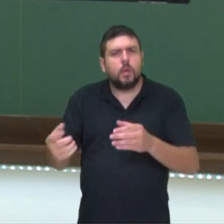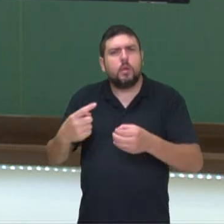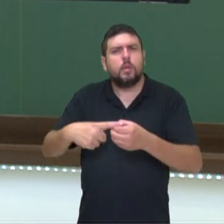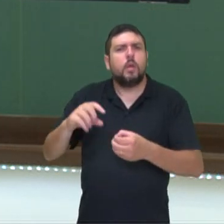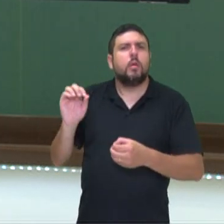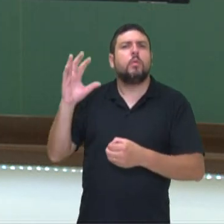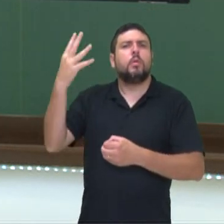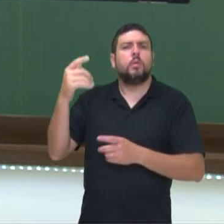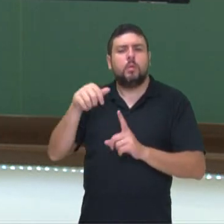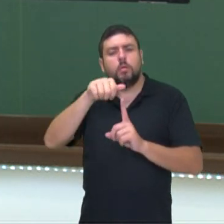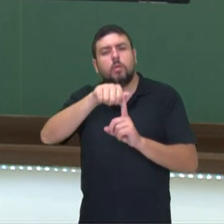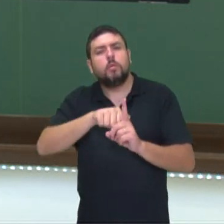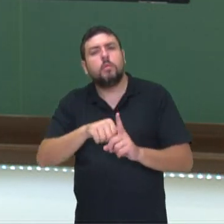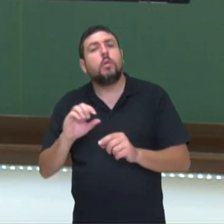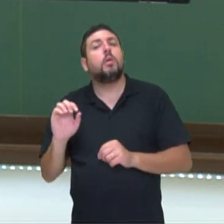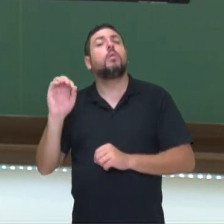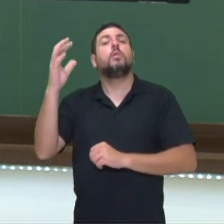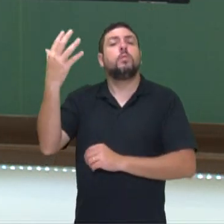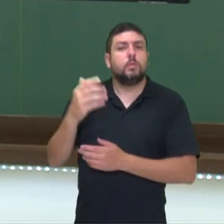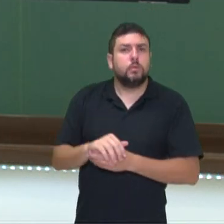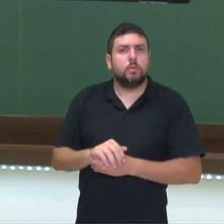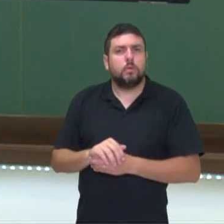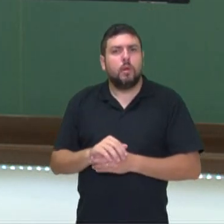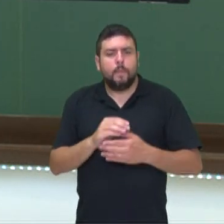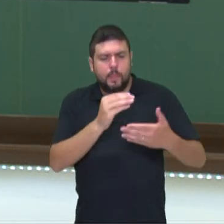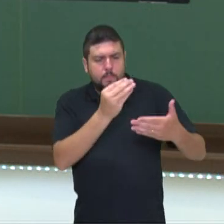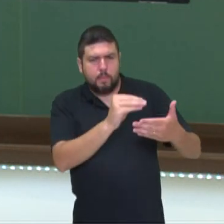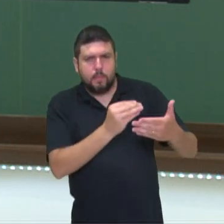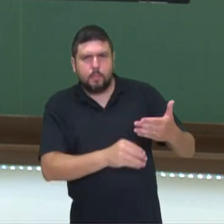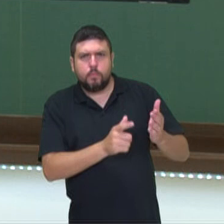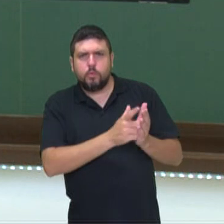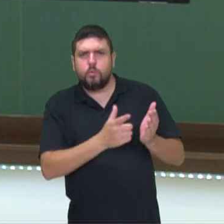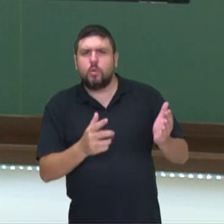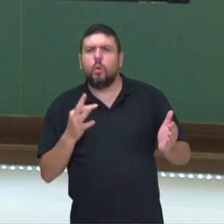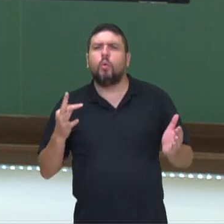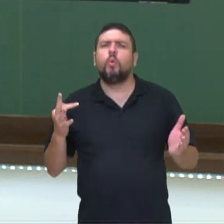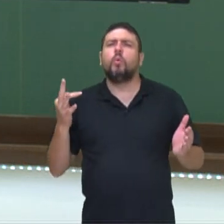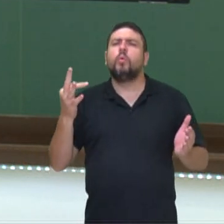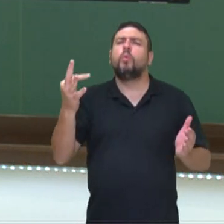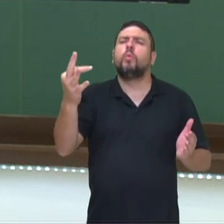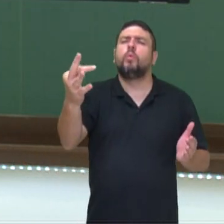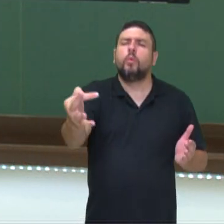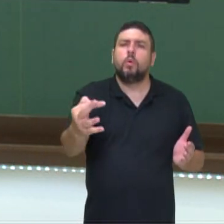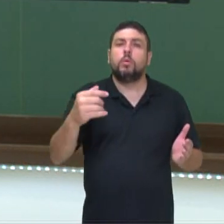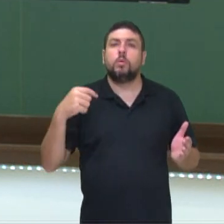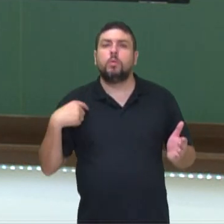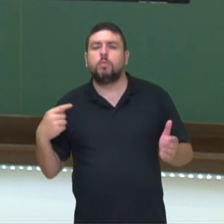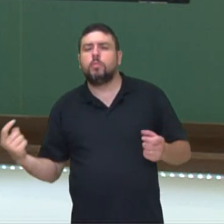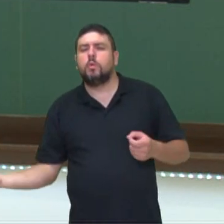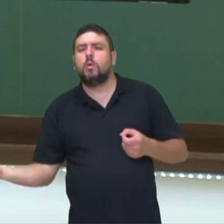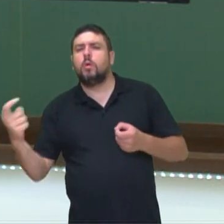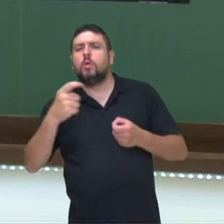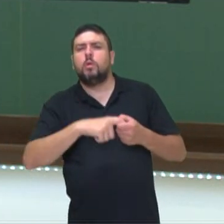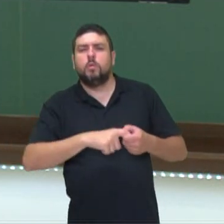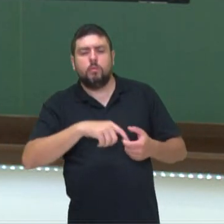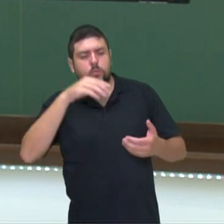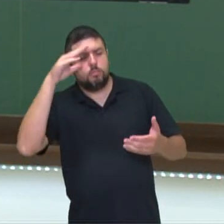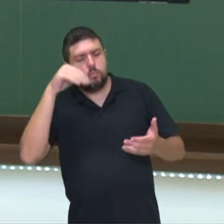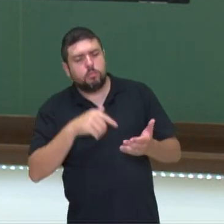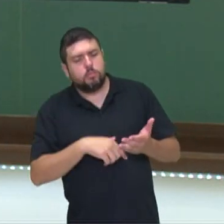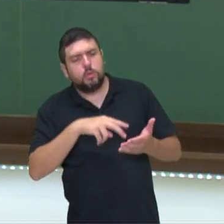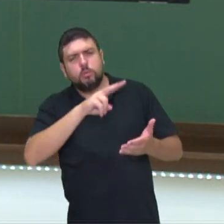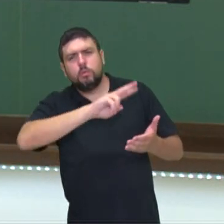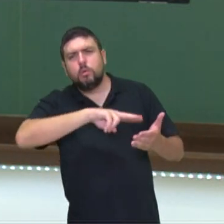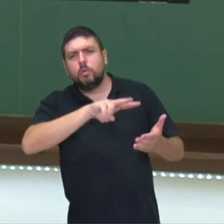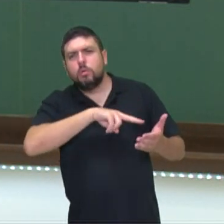naquele mês, naquela localidade, ele pode ser consultado muitos anos após, e a sociedade sim